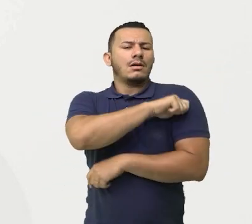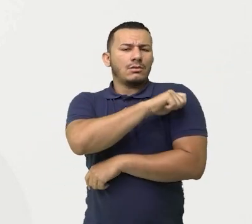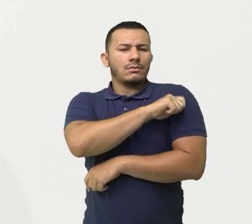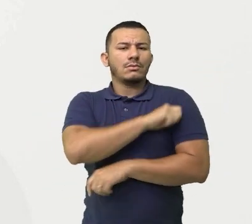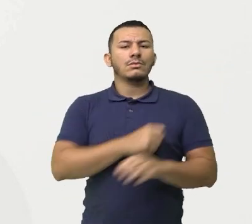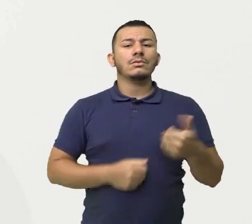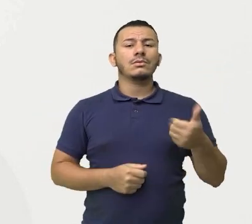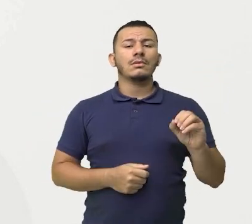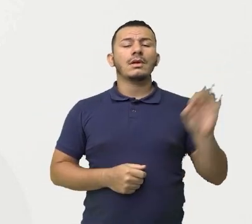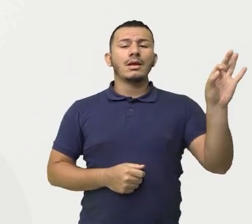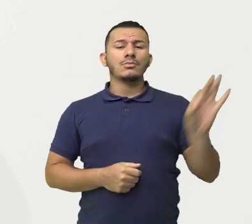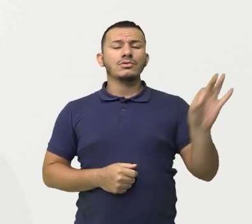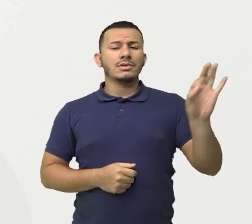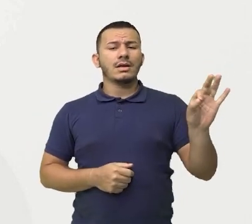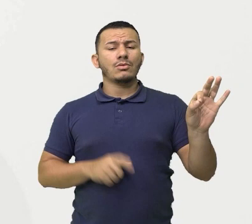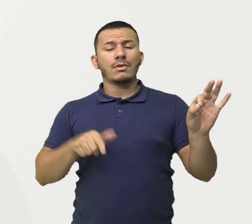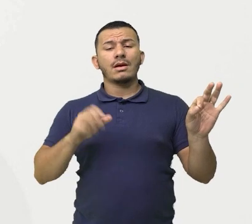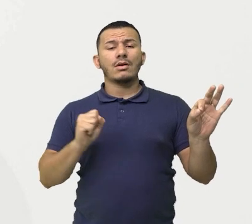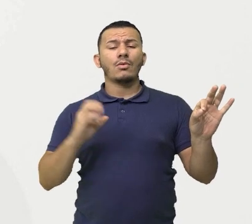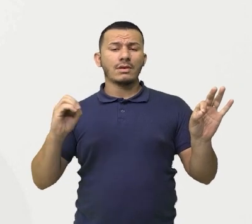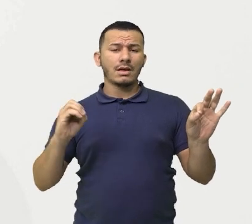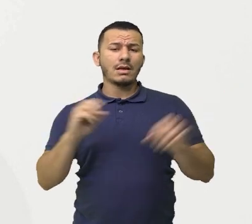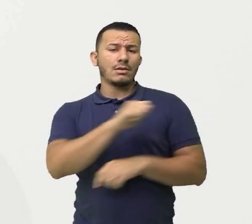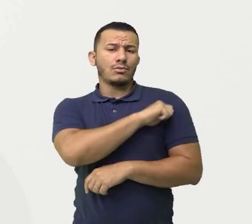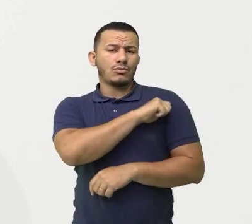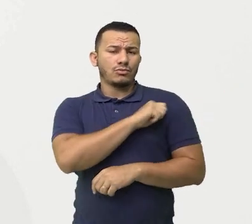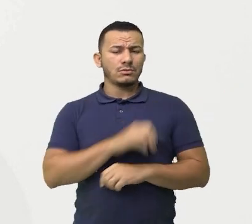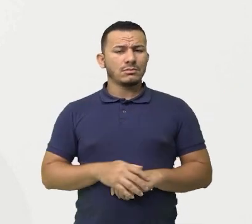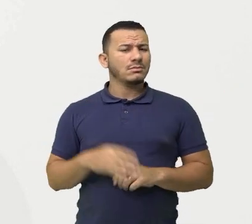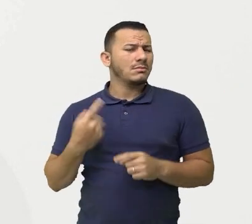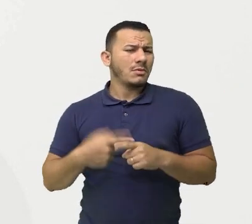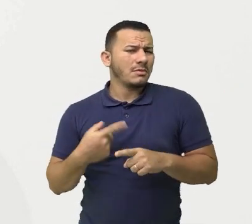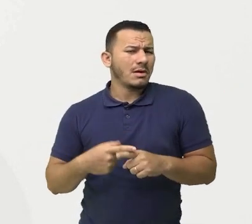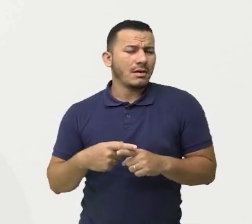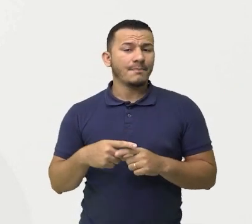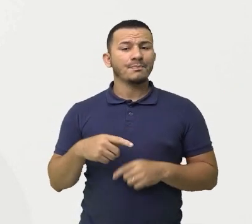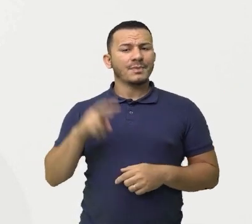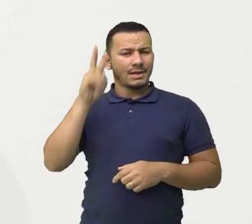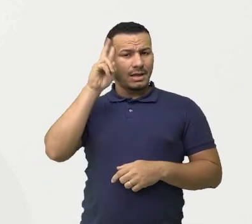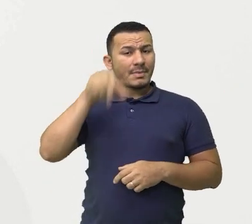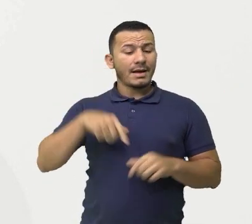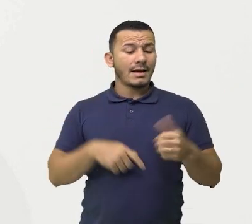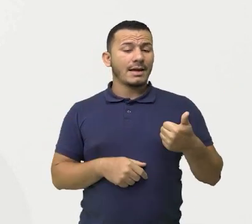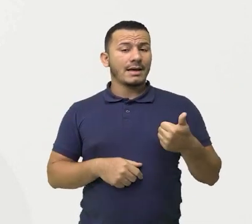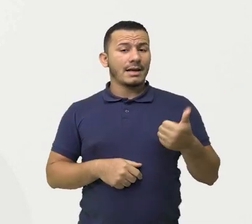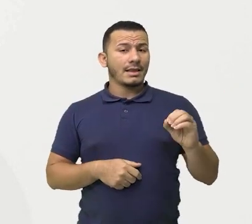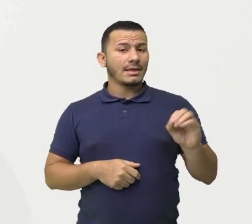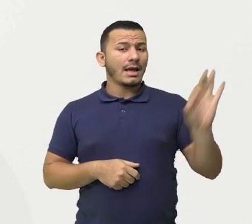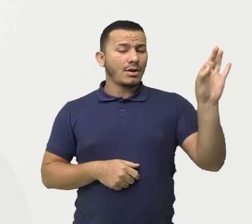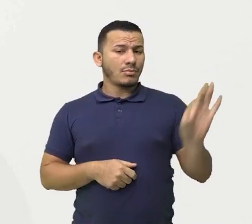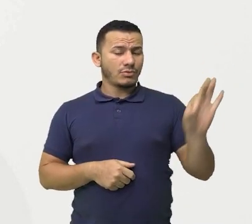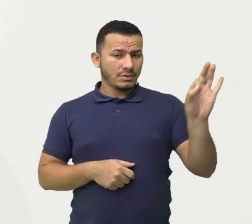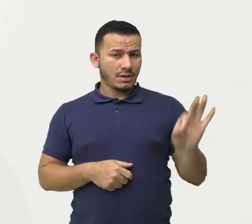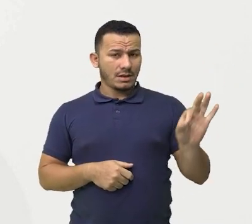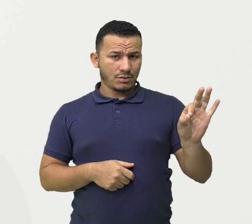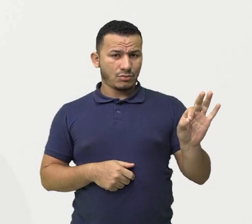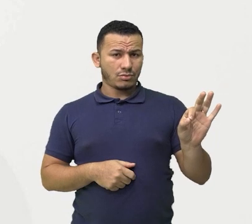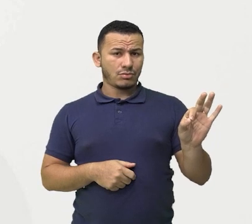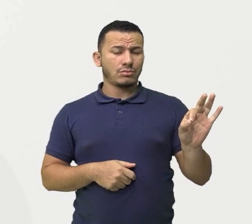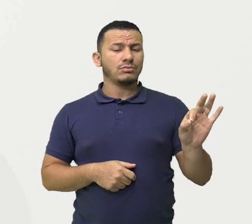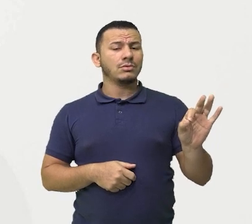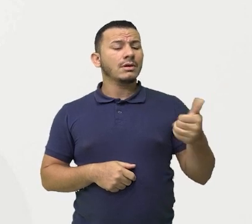é 80. Mas por que 80? Olha só, é 80 porque 10% indica a 10ª